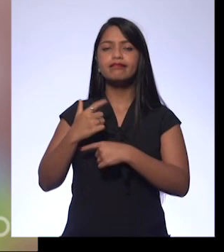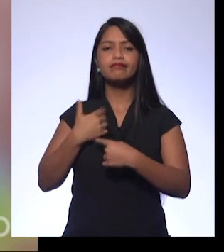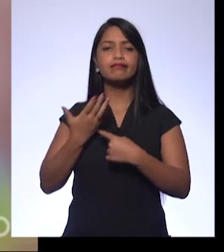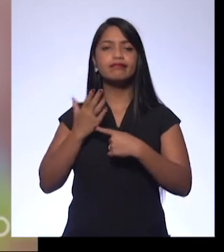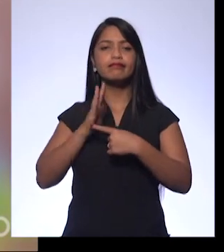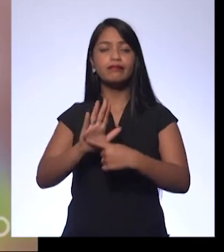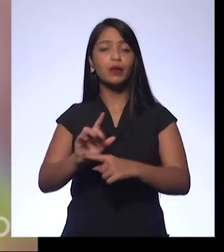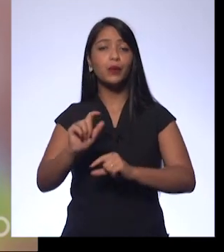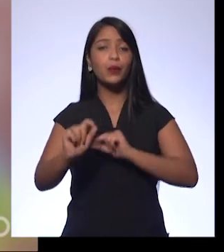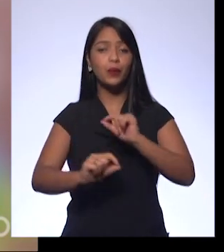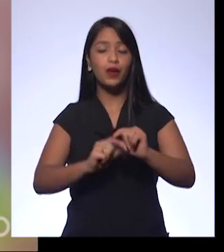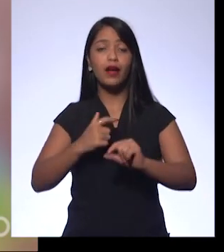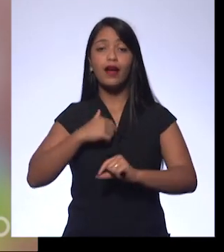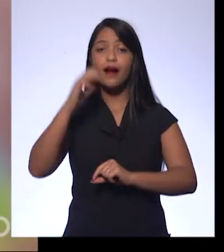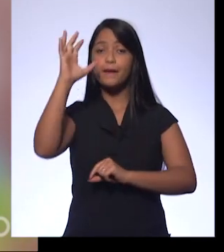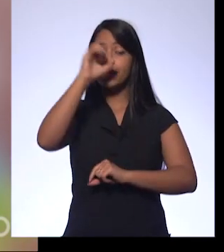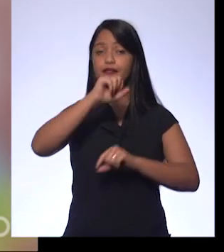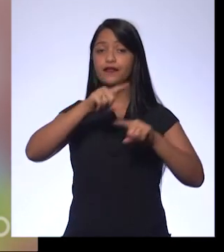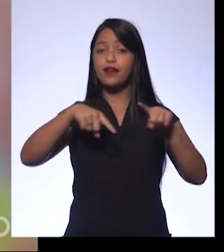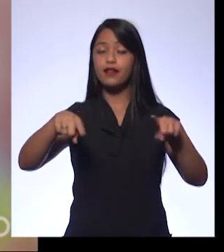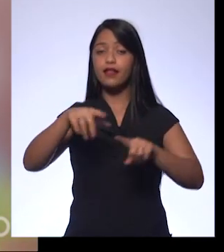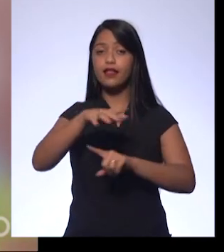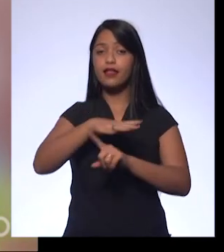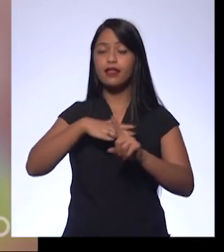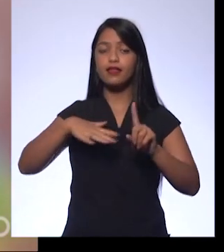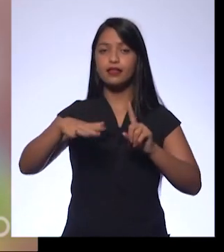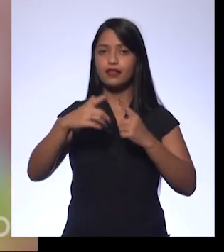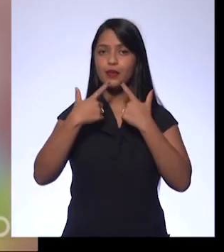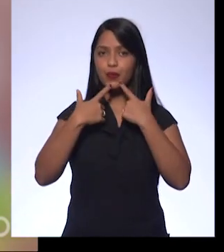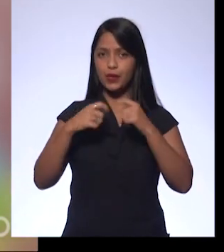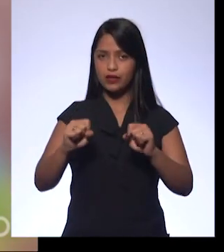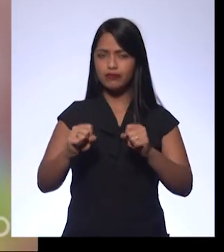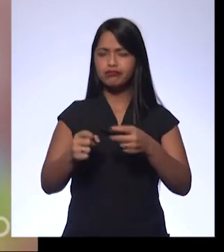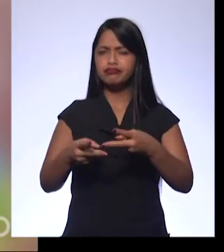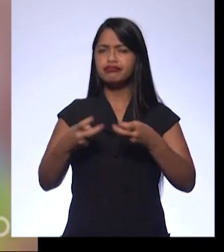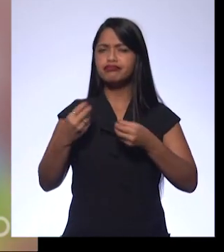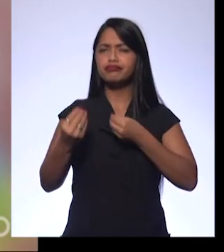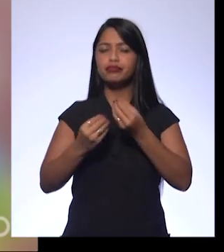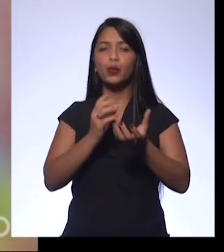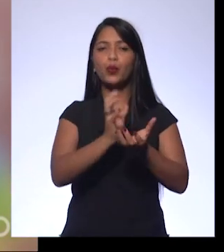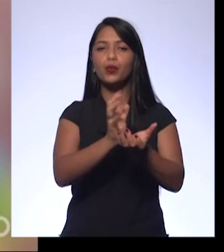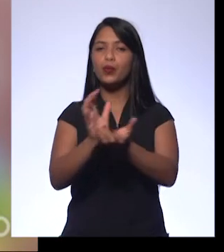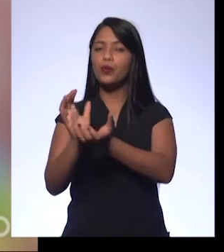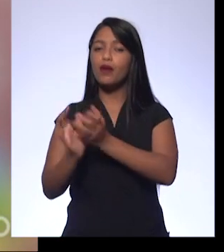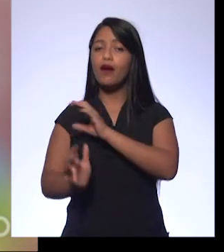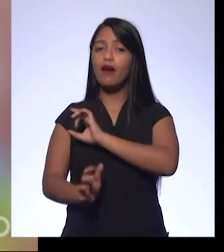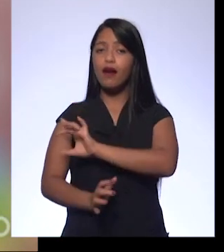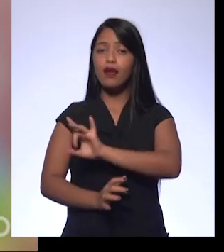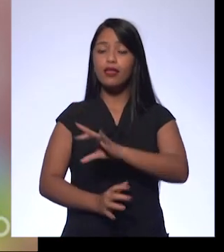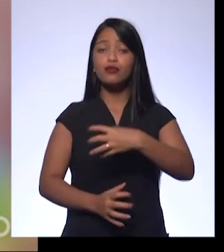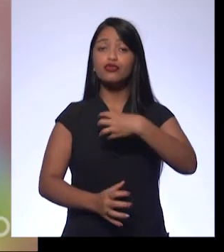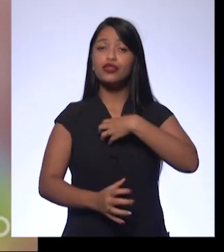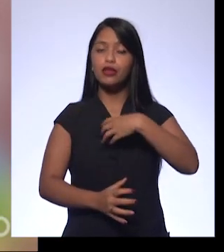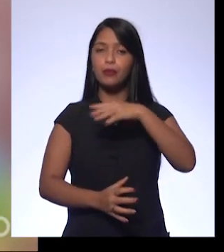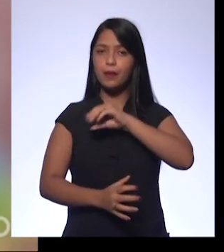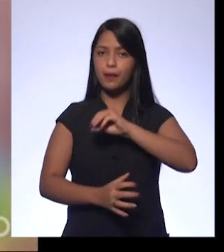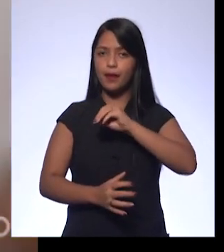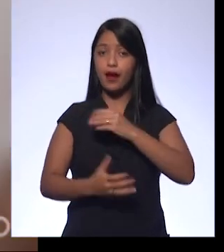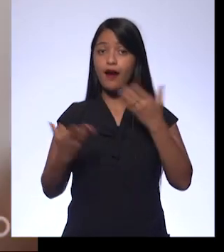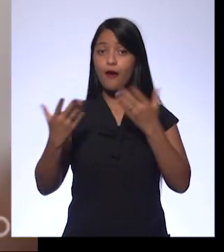social. A variedade linguística social é percebida no falar dos grupos sociais. Preste atenção nessa